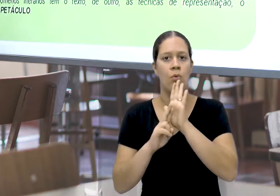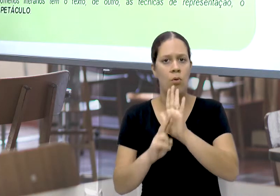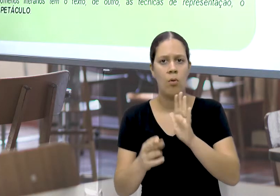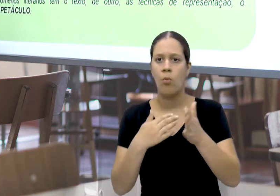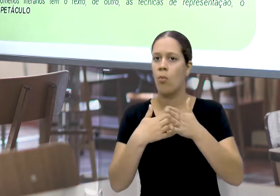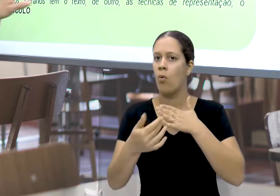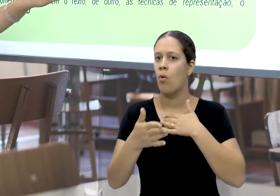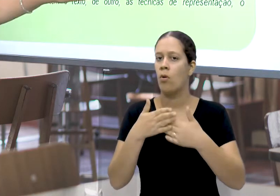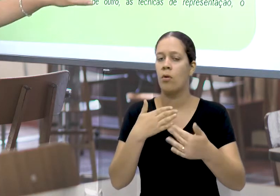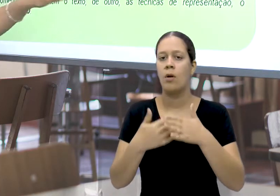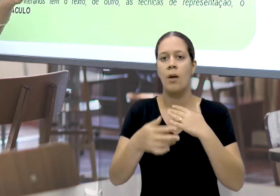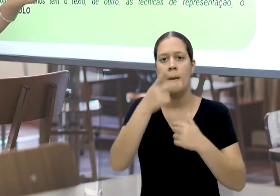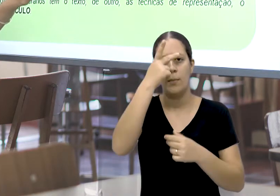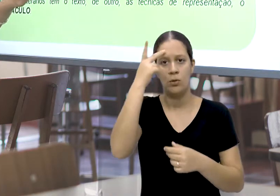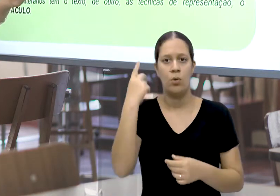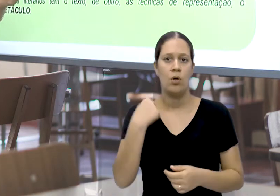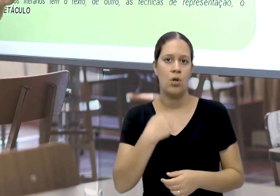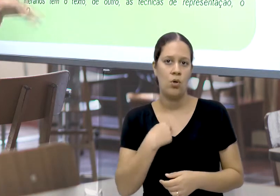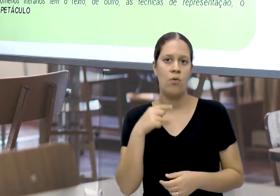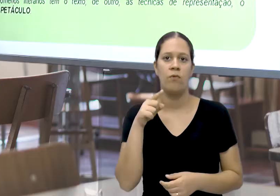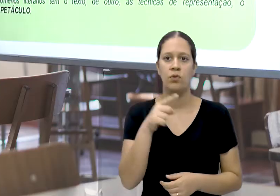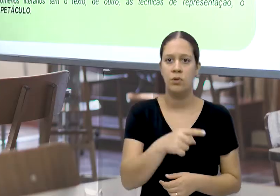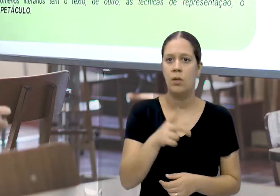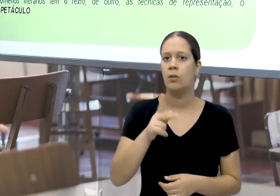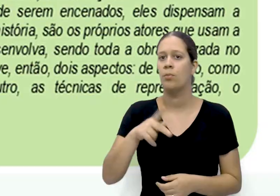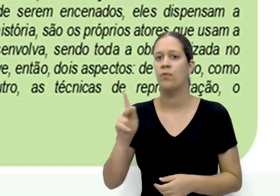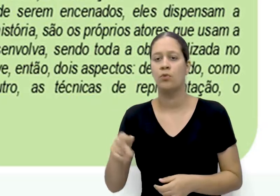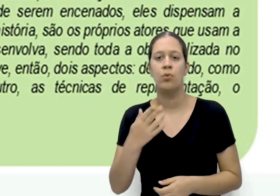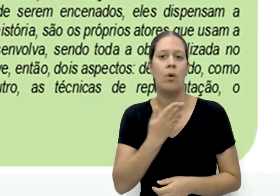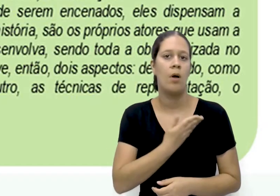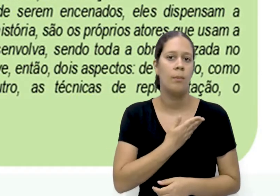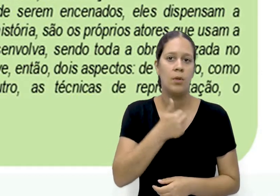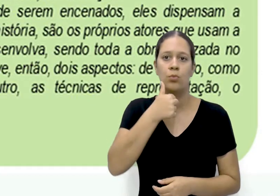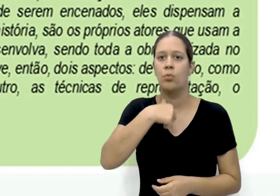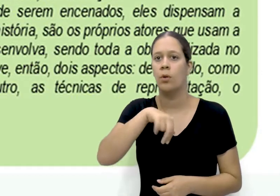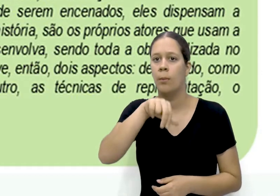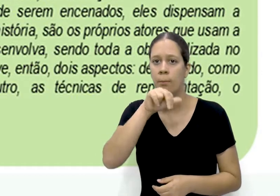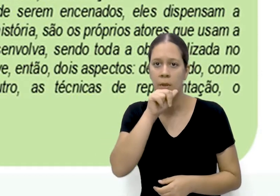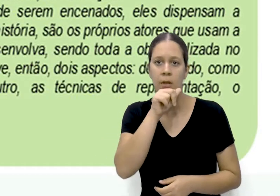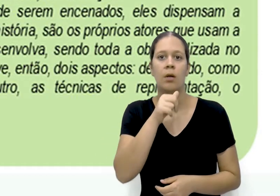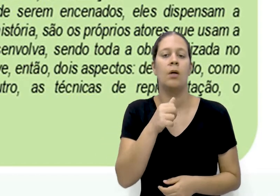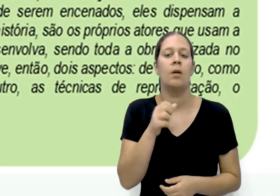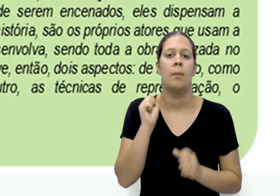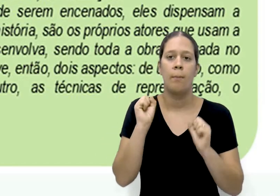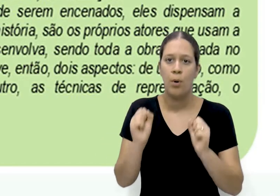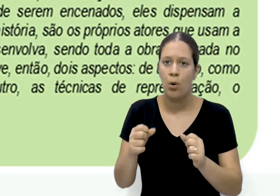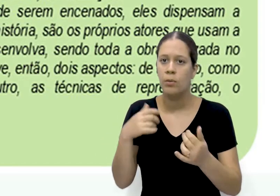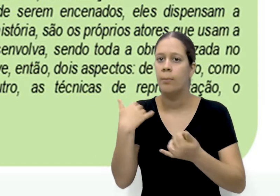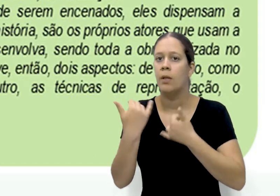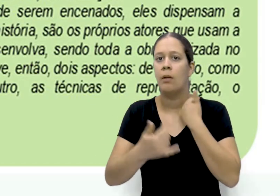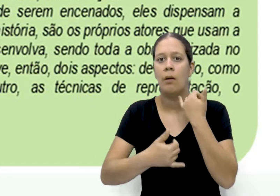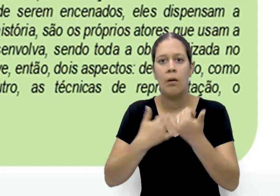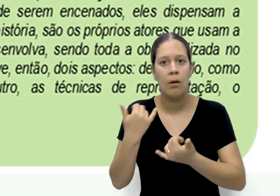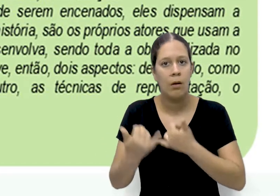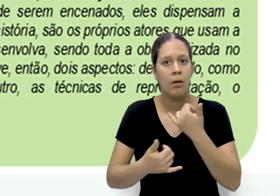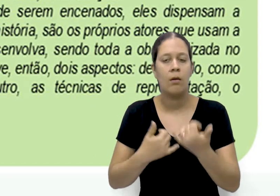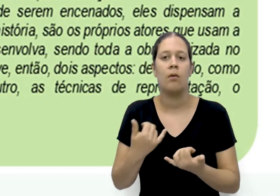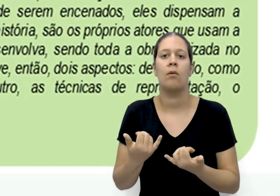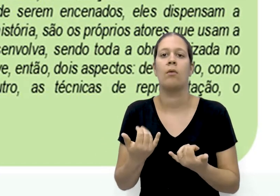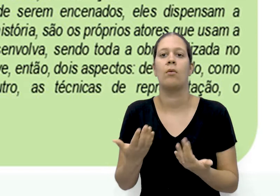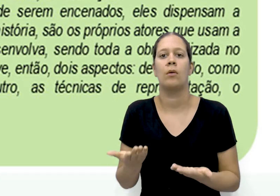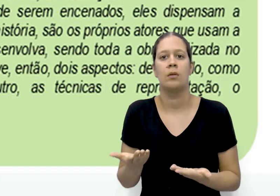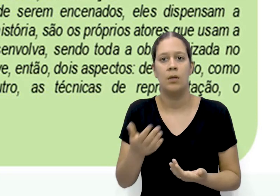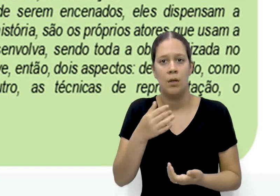Isso é encenação, é pôr em cena, é pôr ação na cena, pôr ação naquele texto. Os textos